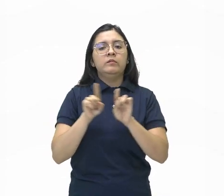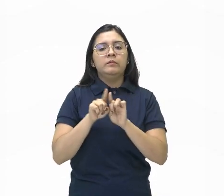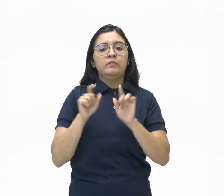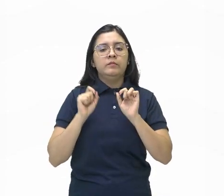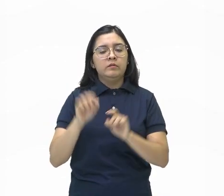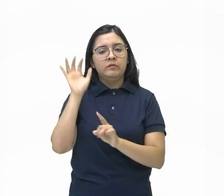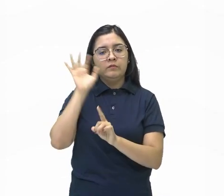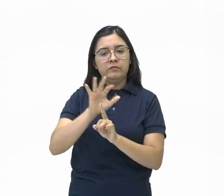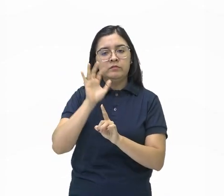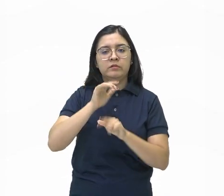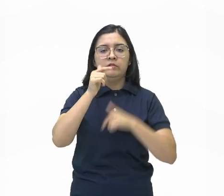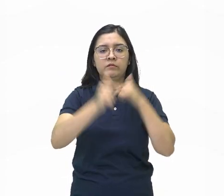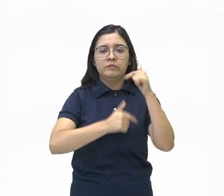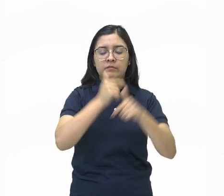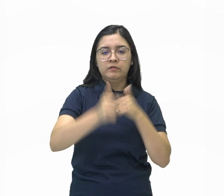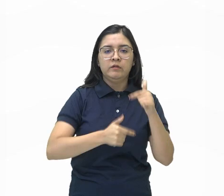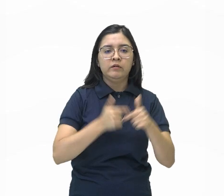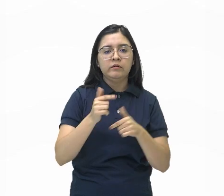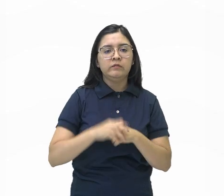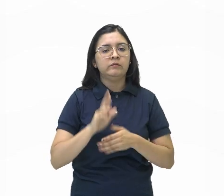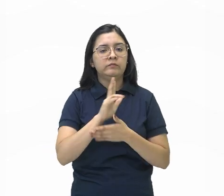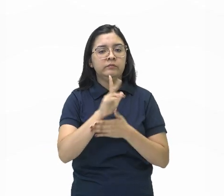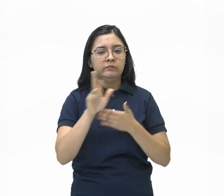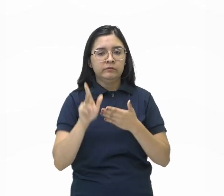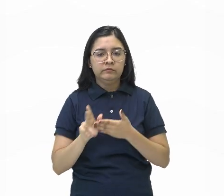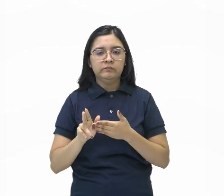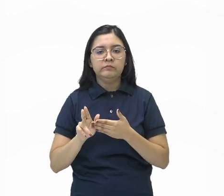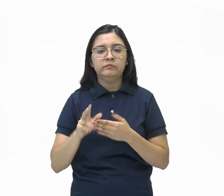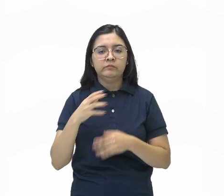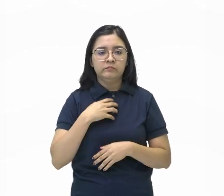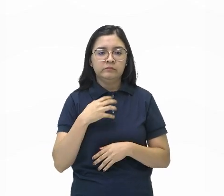trabalho, diretamente, e de diversas formas.